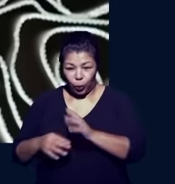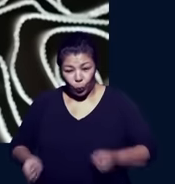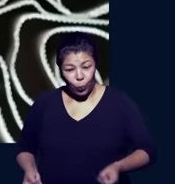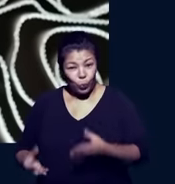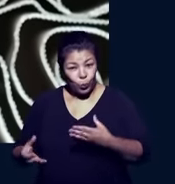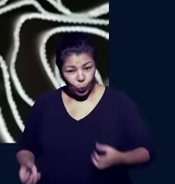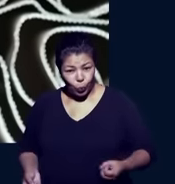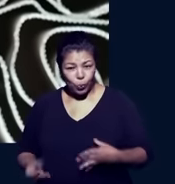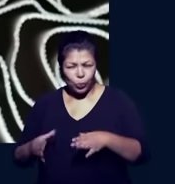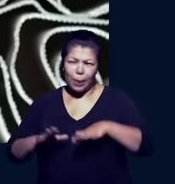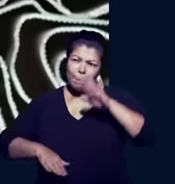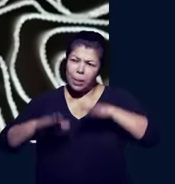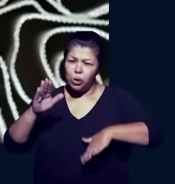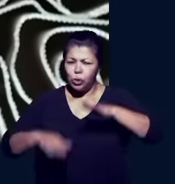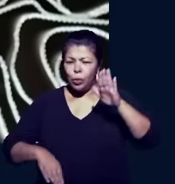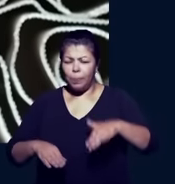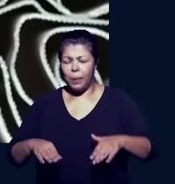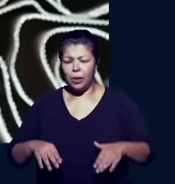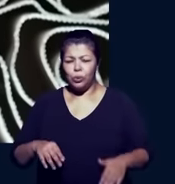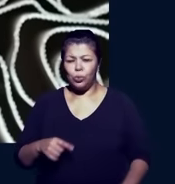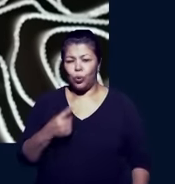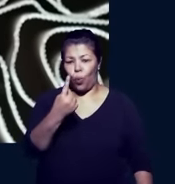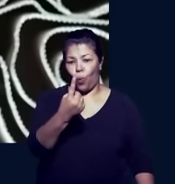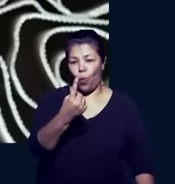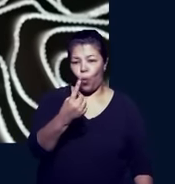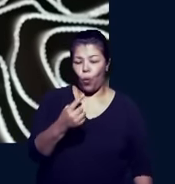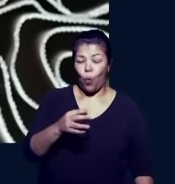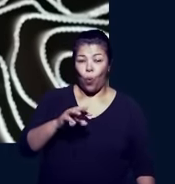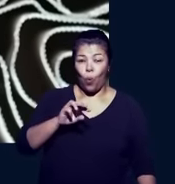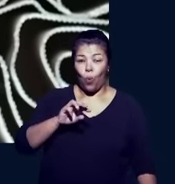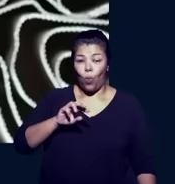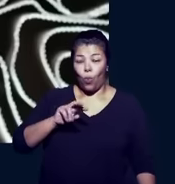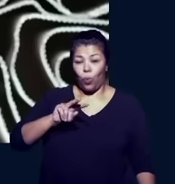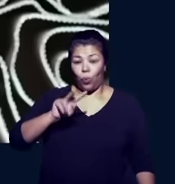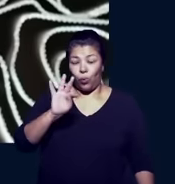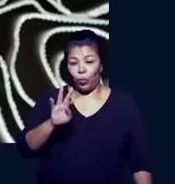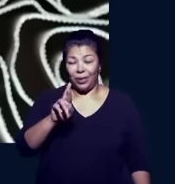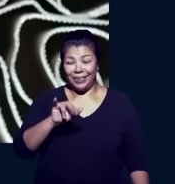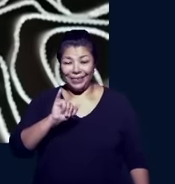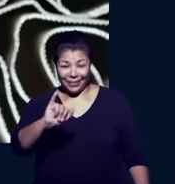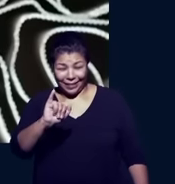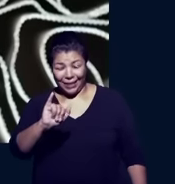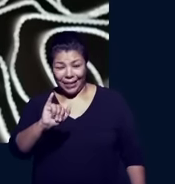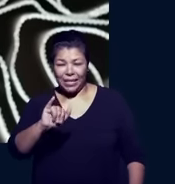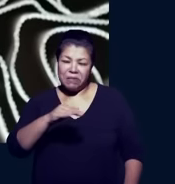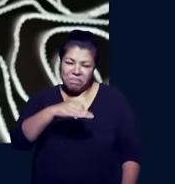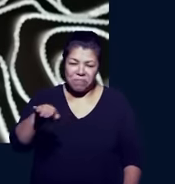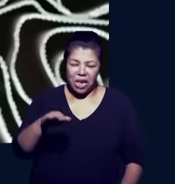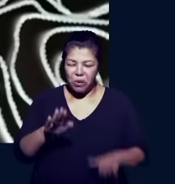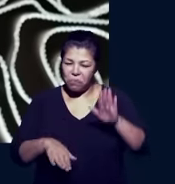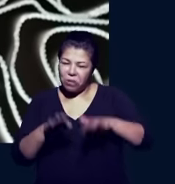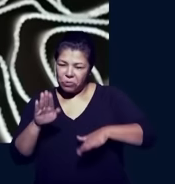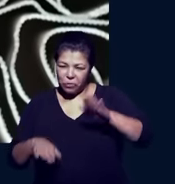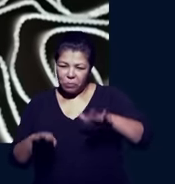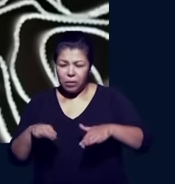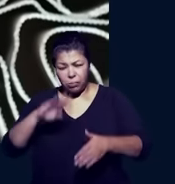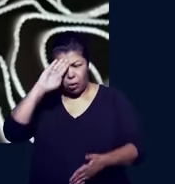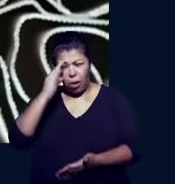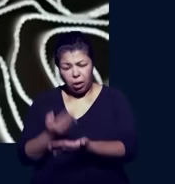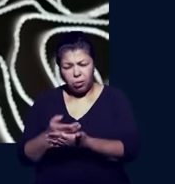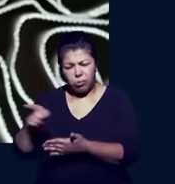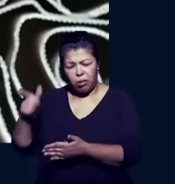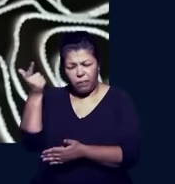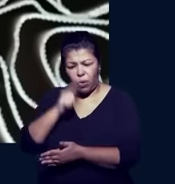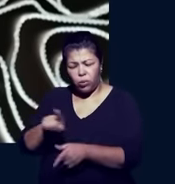coisa como 1 trilhão e meio de dólares por ano coisa que inclusive é tão impactante que o duvido que o Fed vai conseguir fazer seu seu objetivo